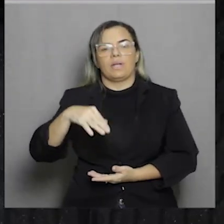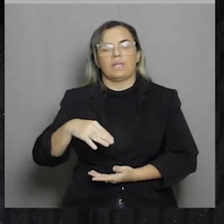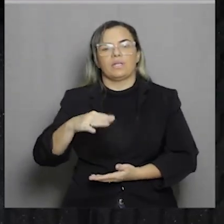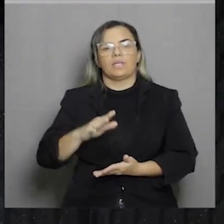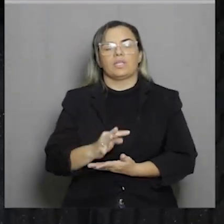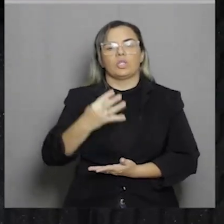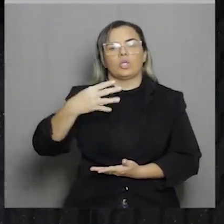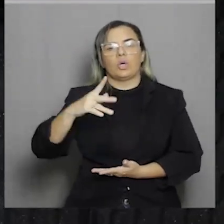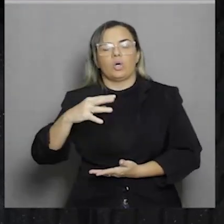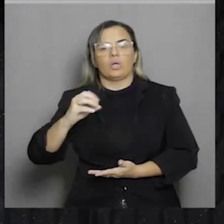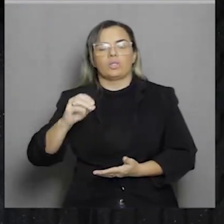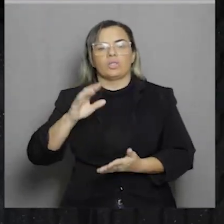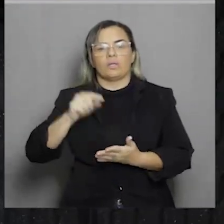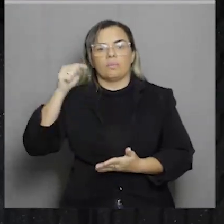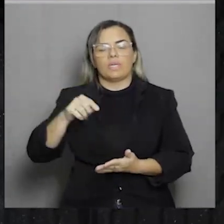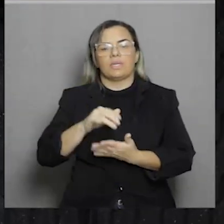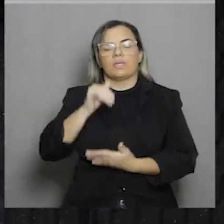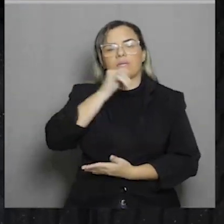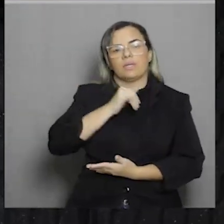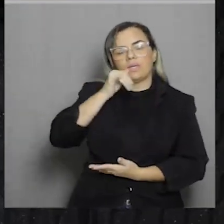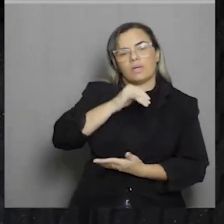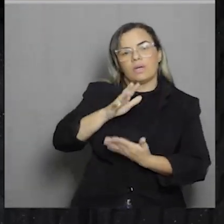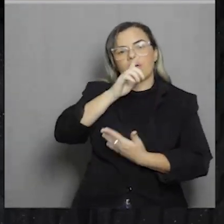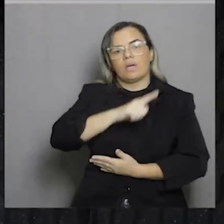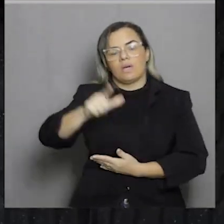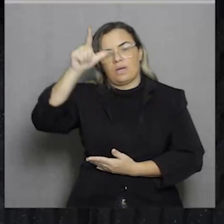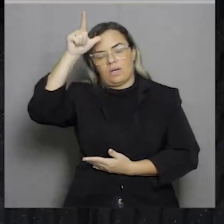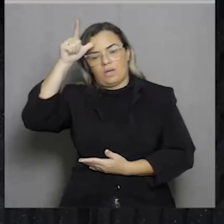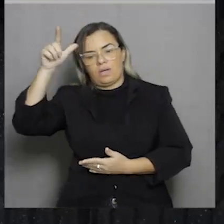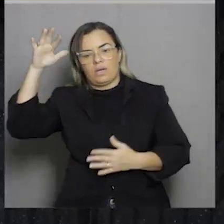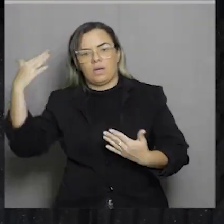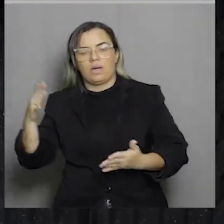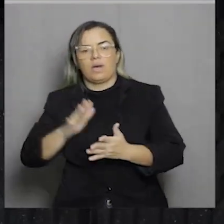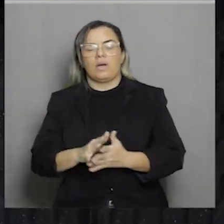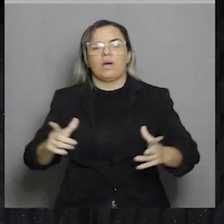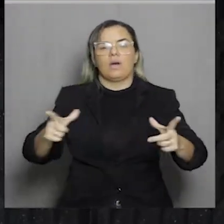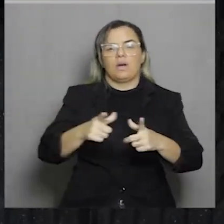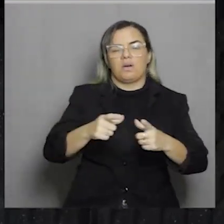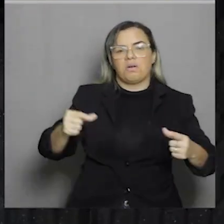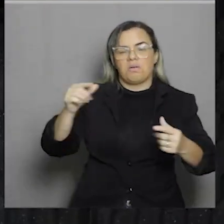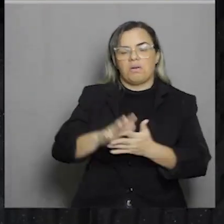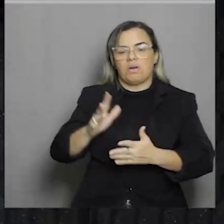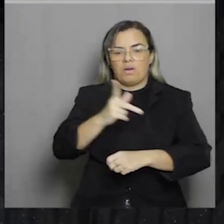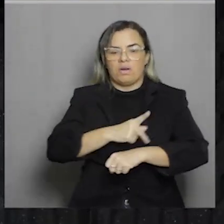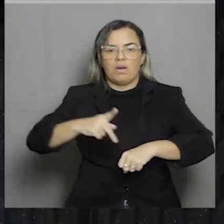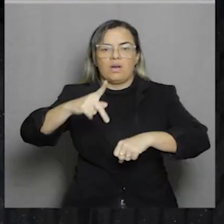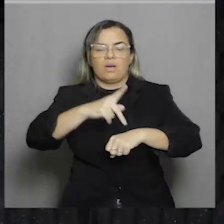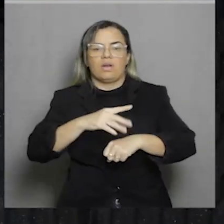Itália, Alemanha, Japão, países totalitários,